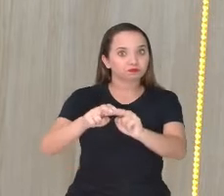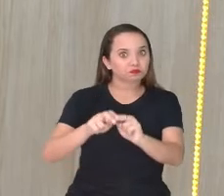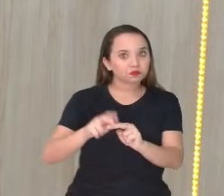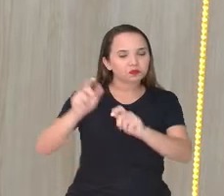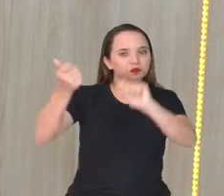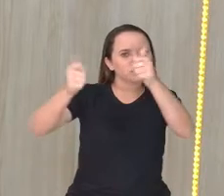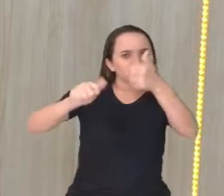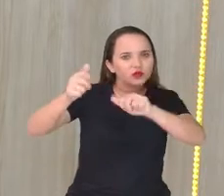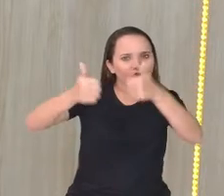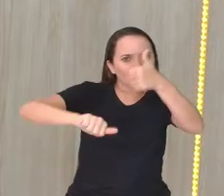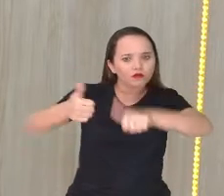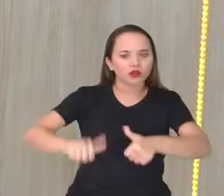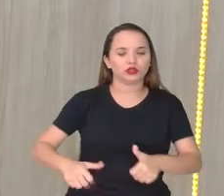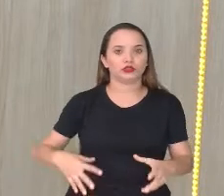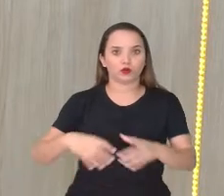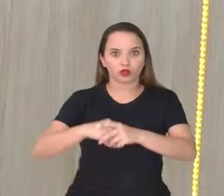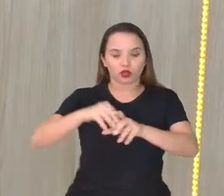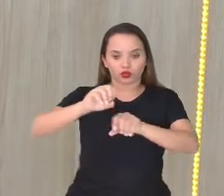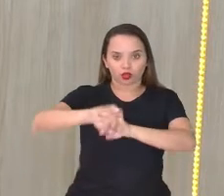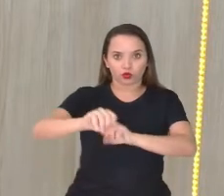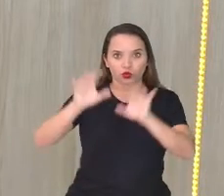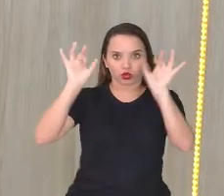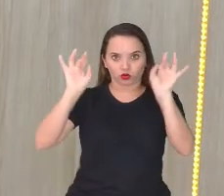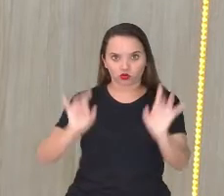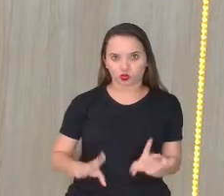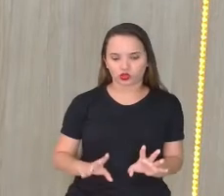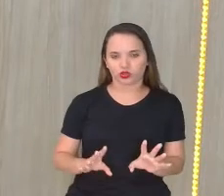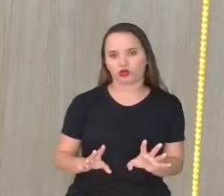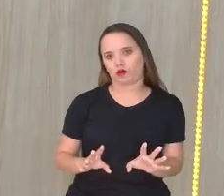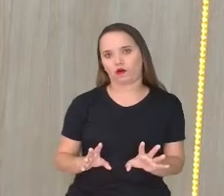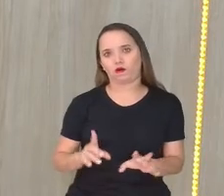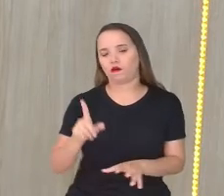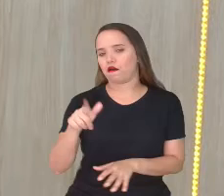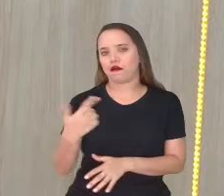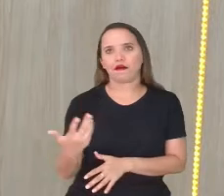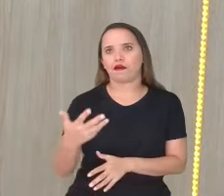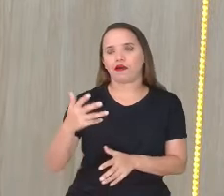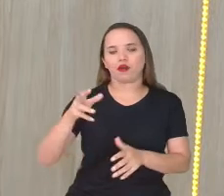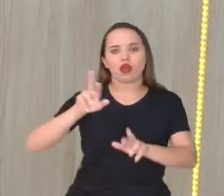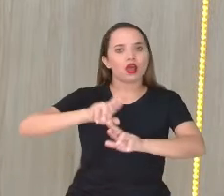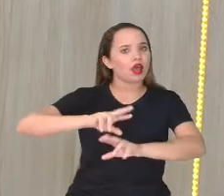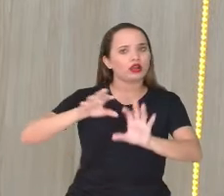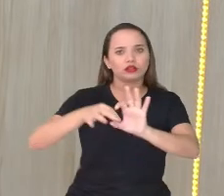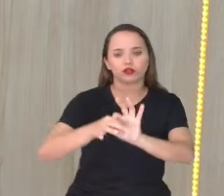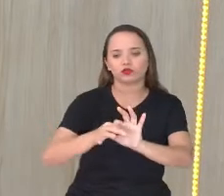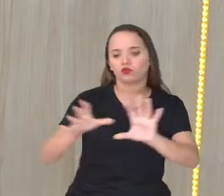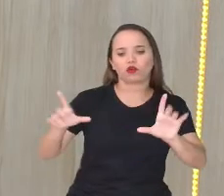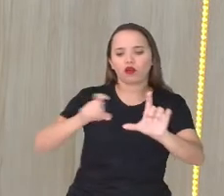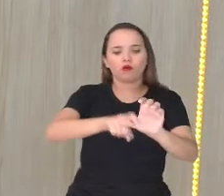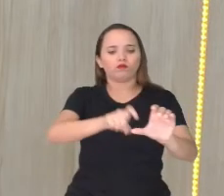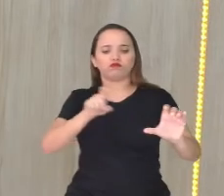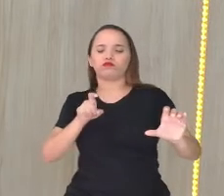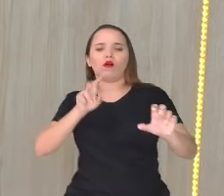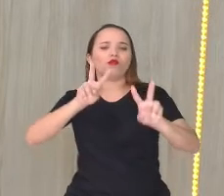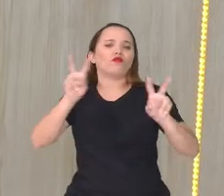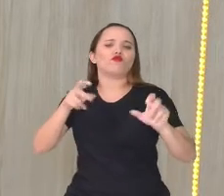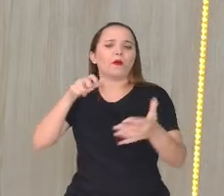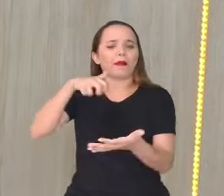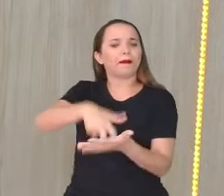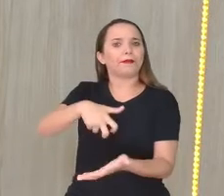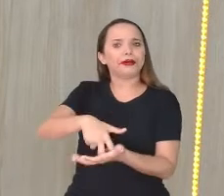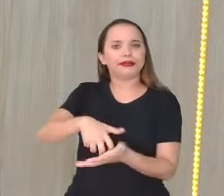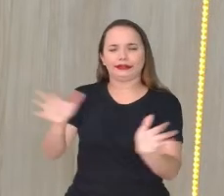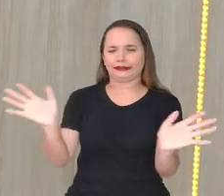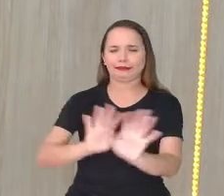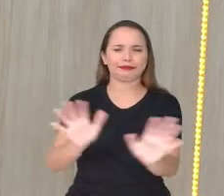se tratando da educação especial, nunca pode ser uma punição. Ele tem